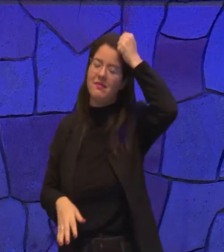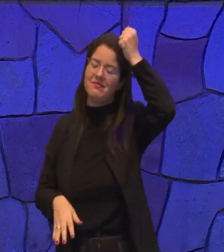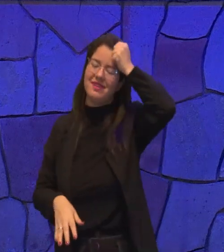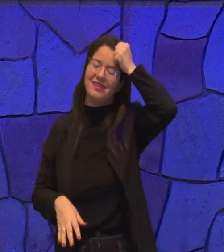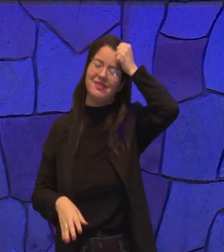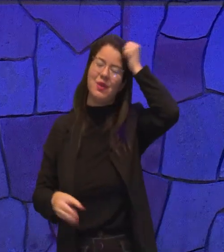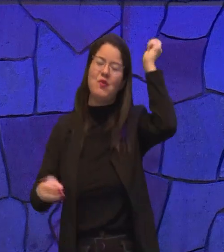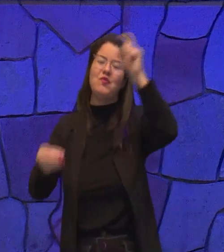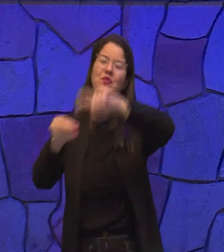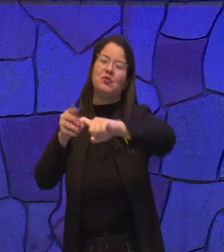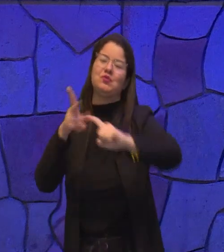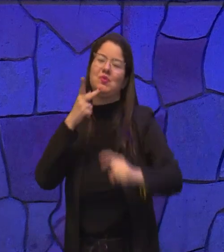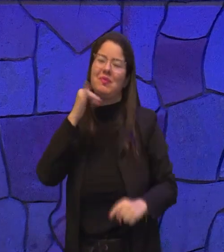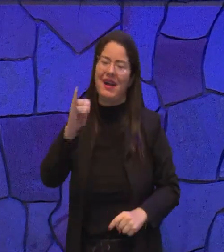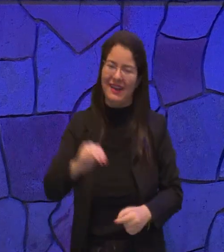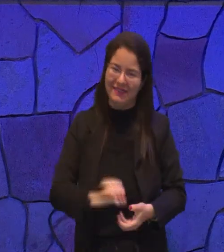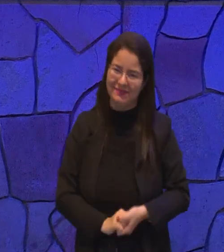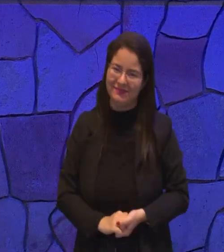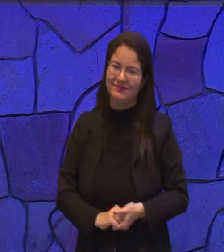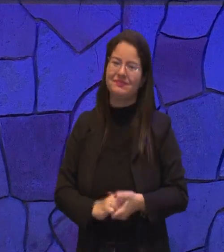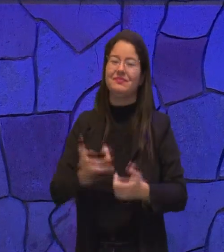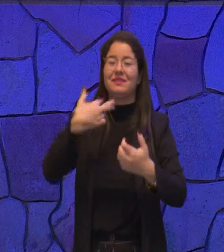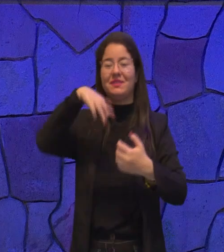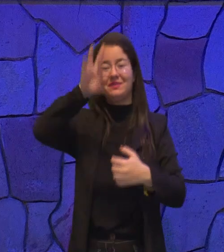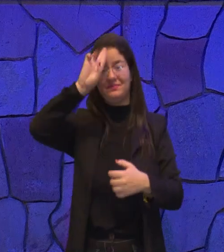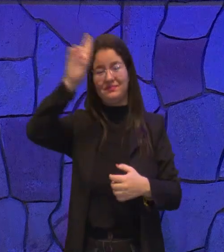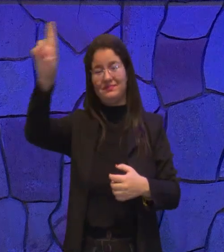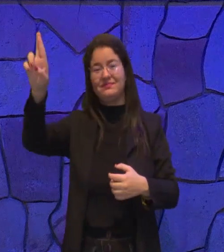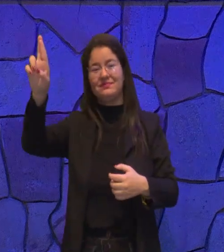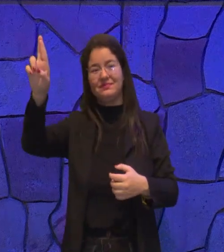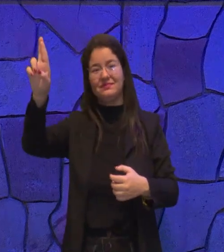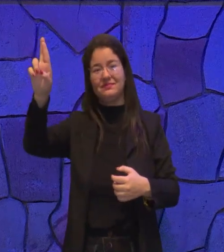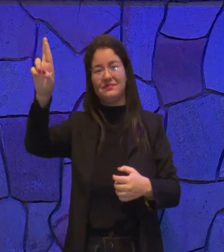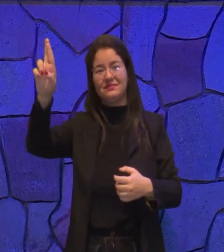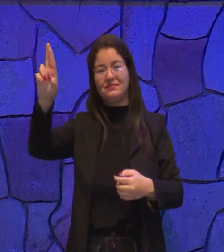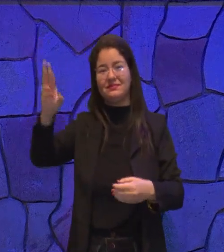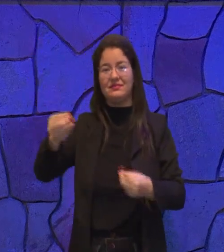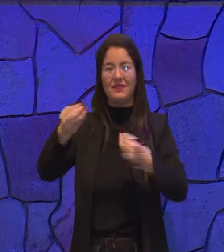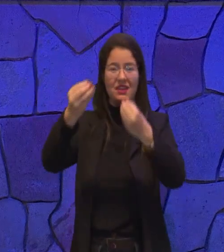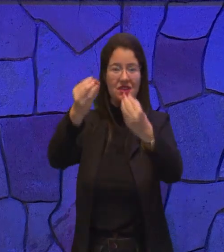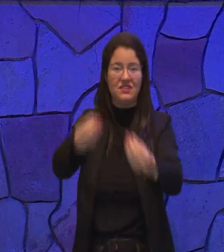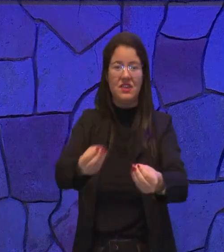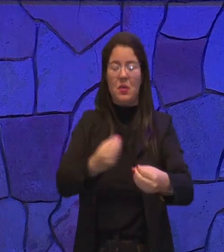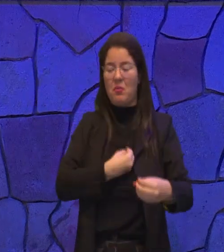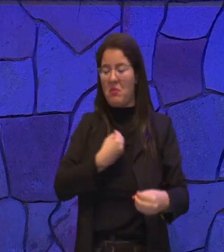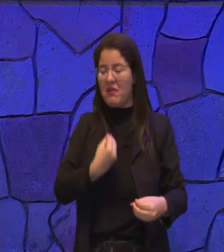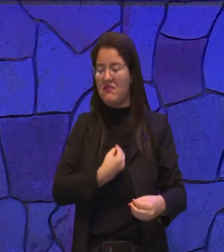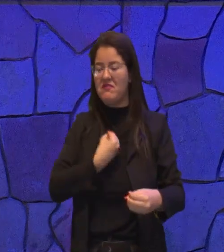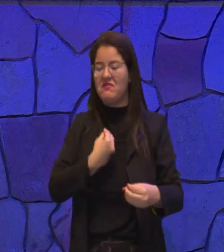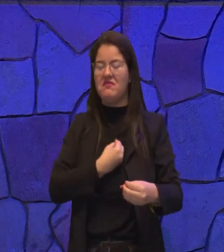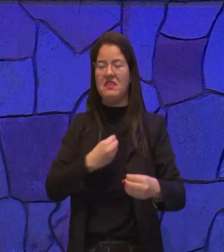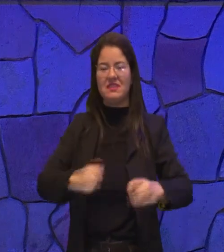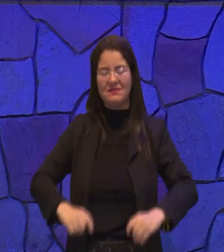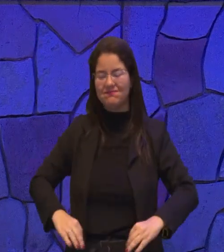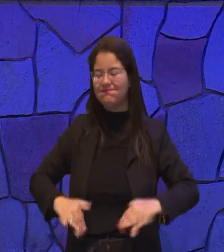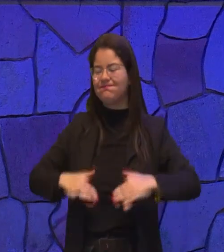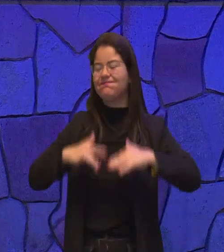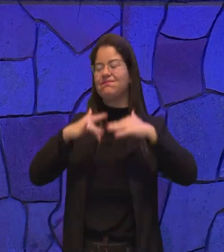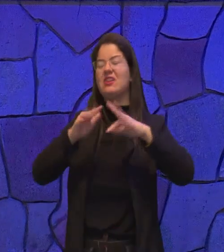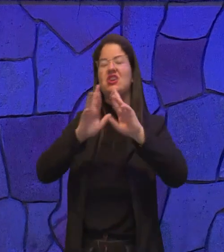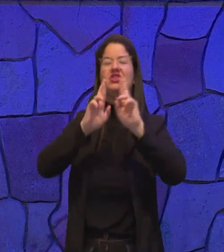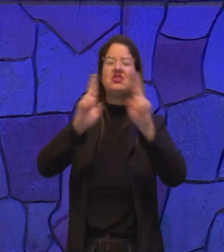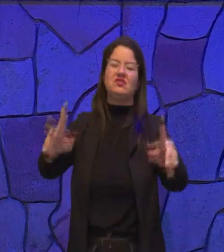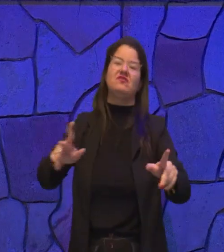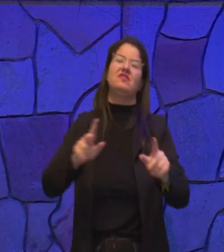foi restaurado. Que o Senhor te conceda, a ti e a mim, esta vida frutífera e abundante.